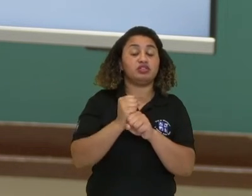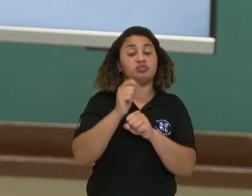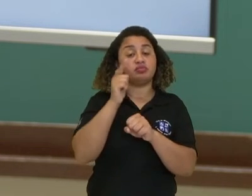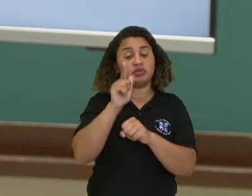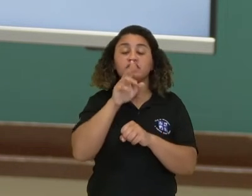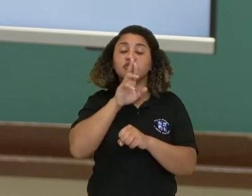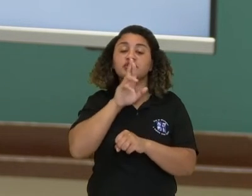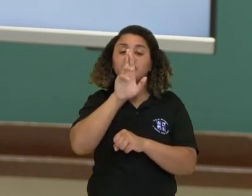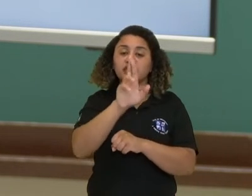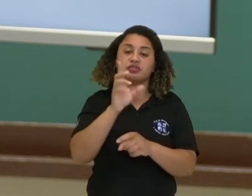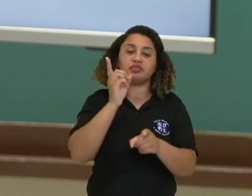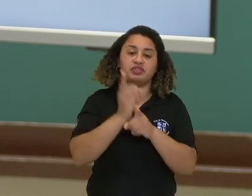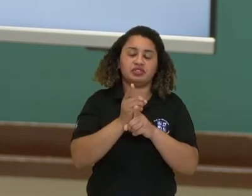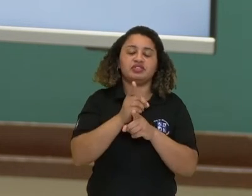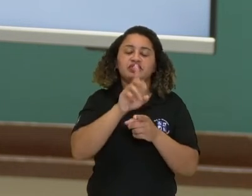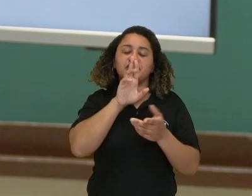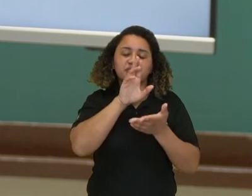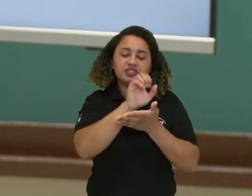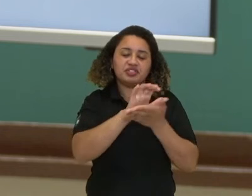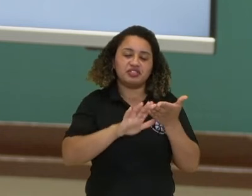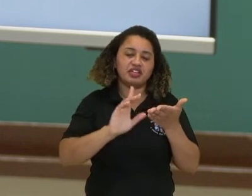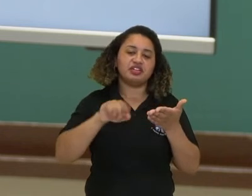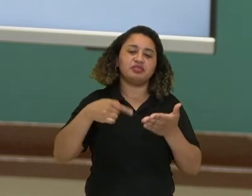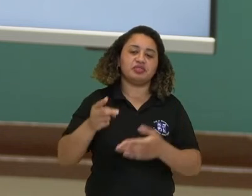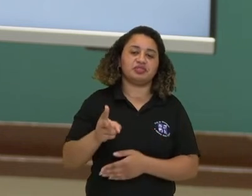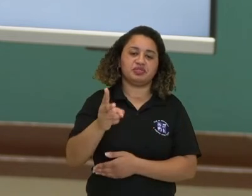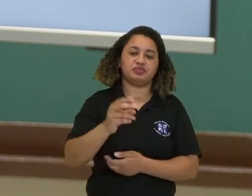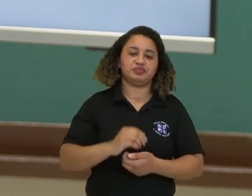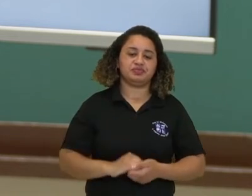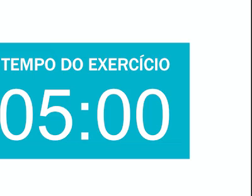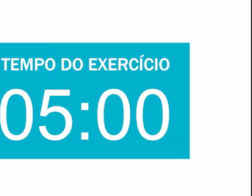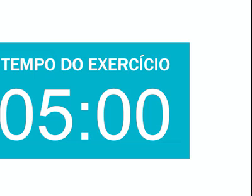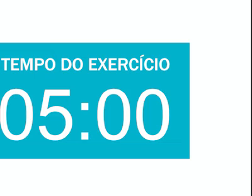concluir a resolução. Faça no caderno, já a gente volta.